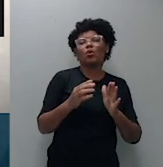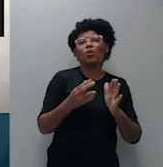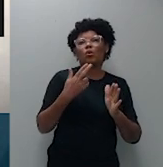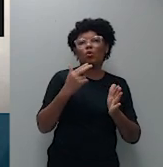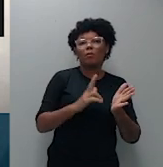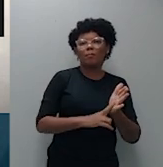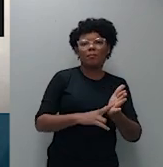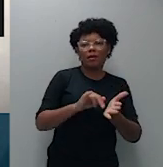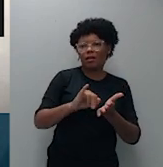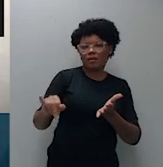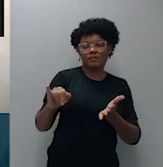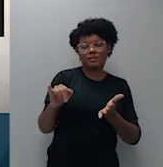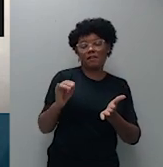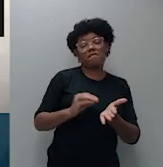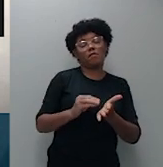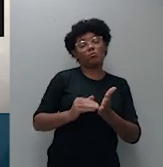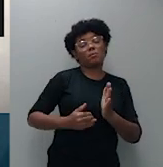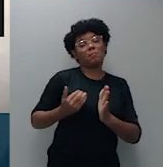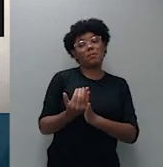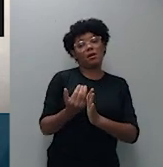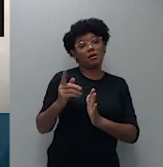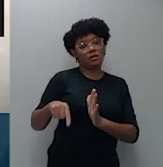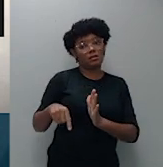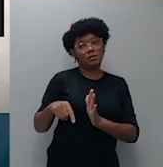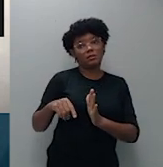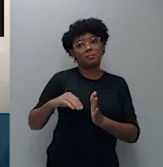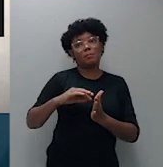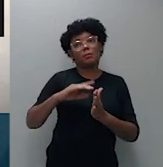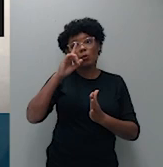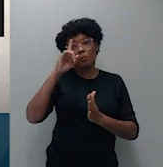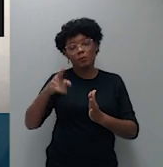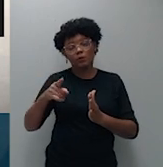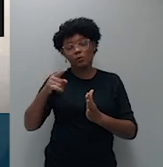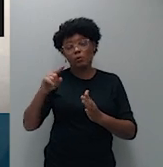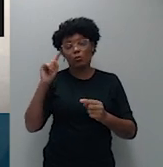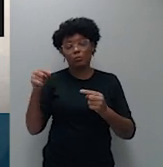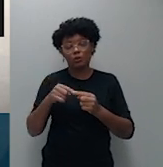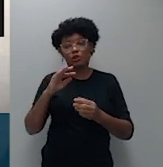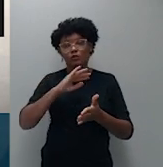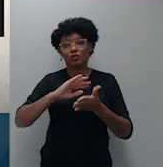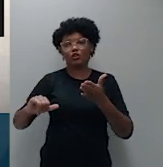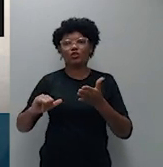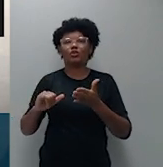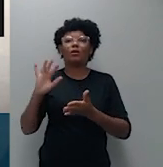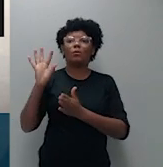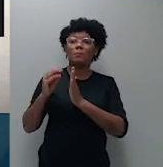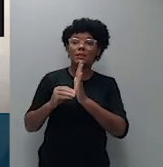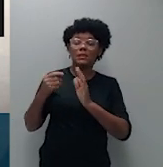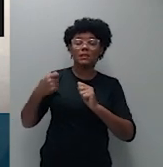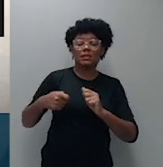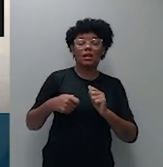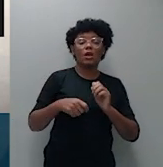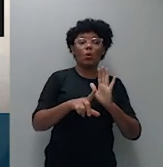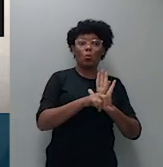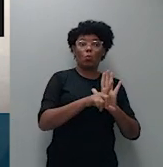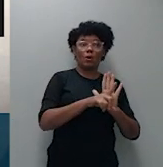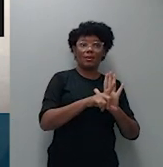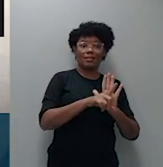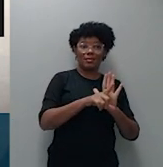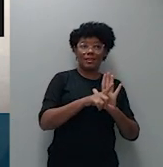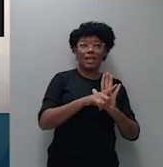obrigação aos provedores de aplicação no sentido de remoção do conteúdo é necessária a ordem judicial